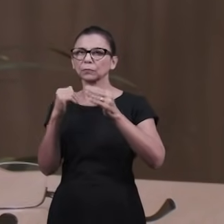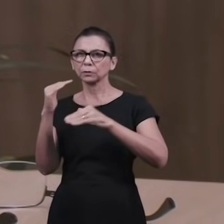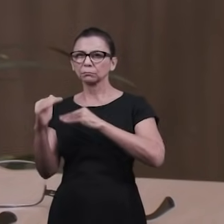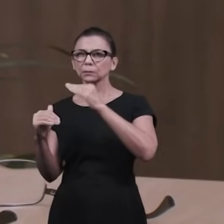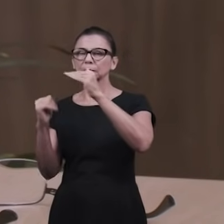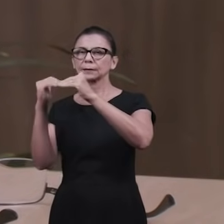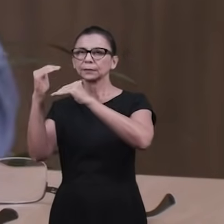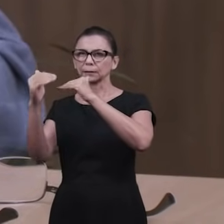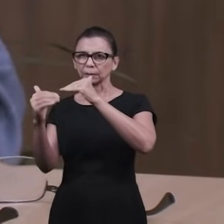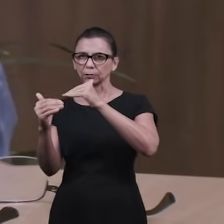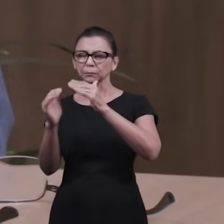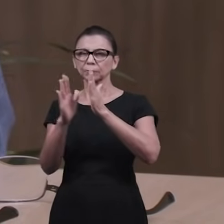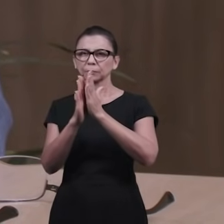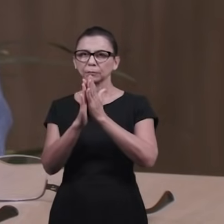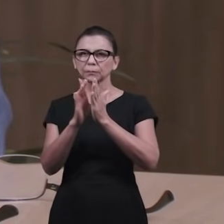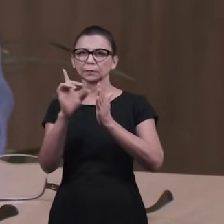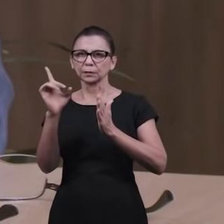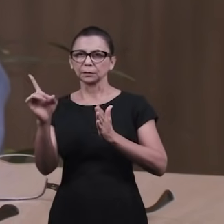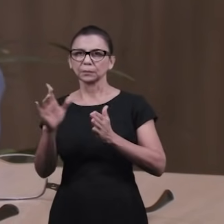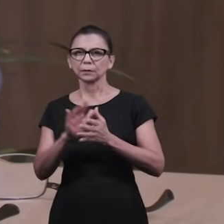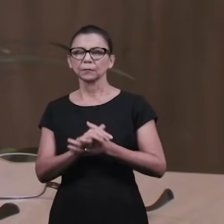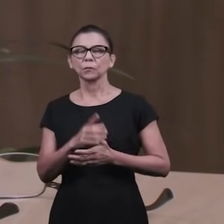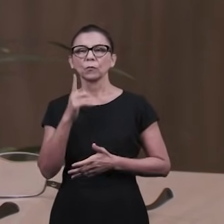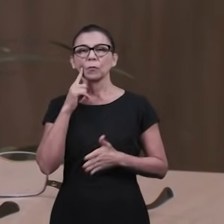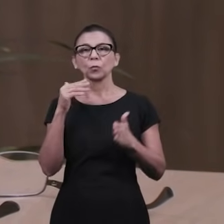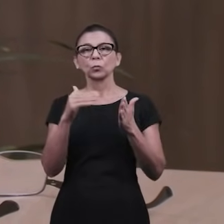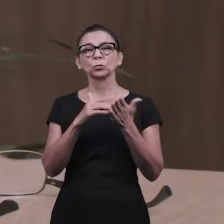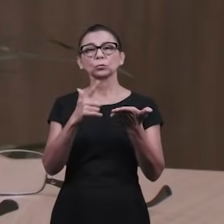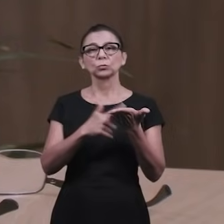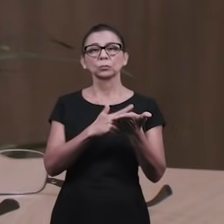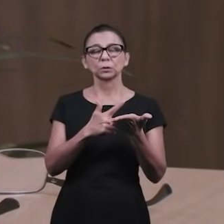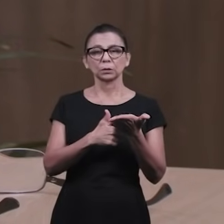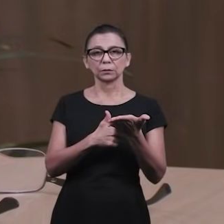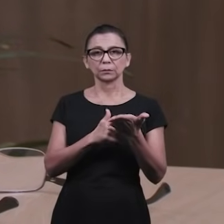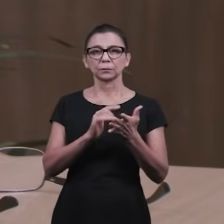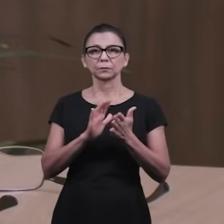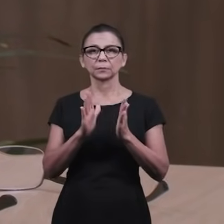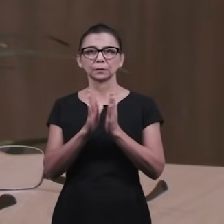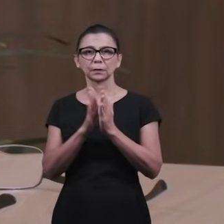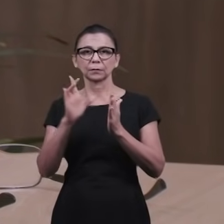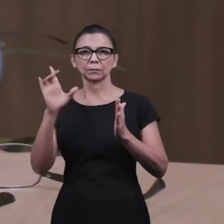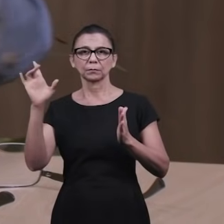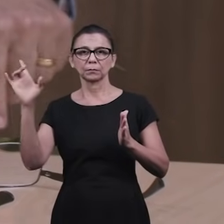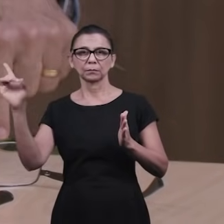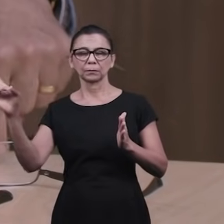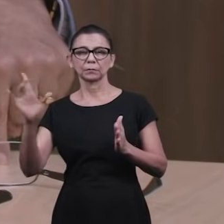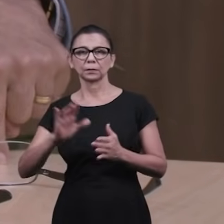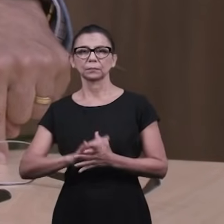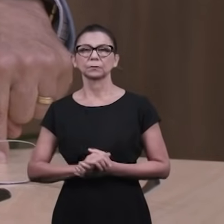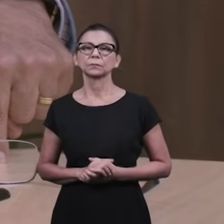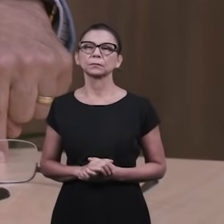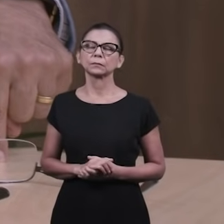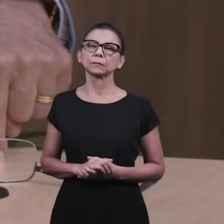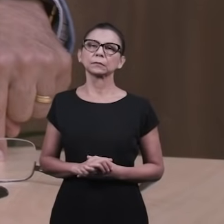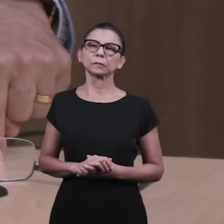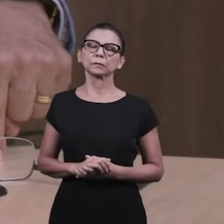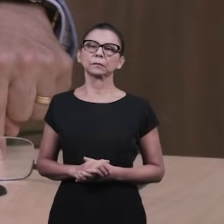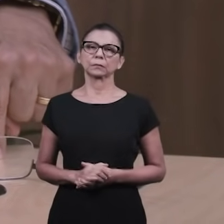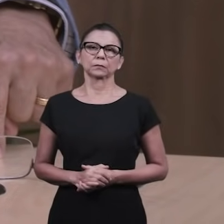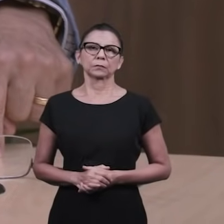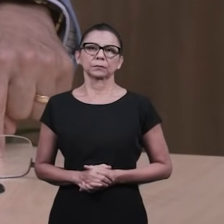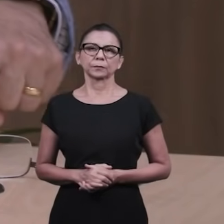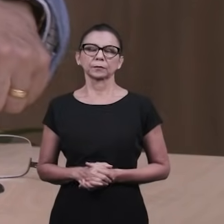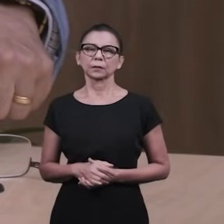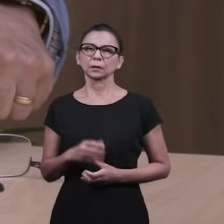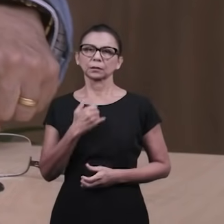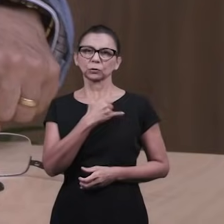fortalecendo. Vamos pegar agora o último livro da Bíblia, que nesse momento ela não estava escrito